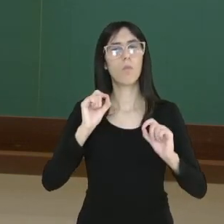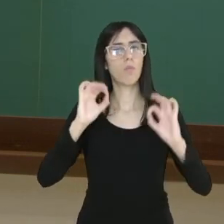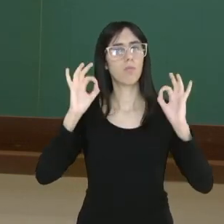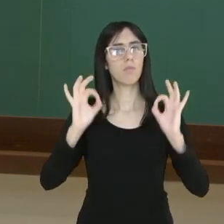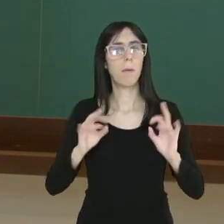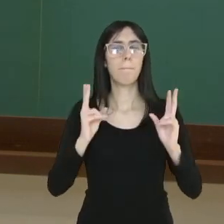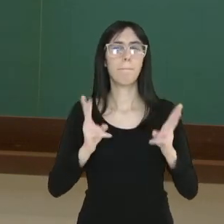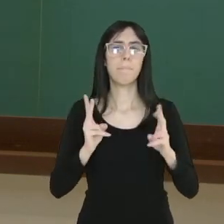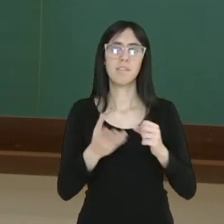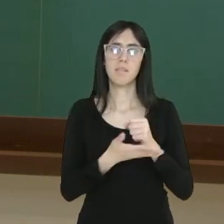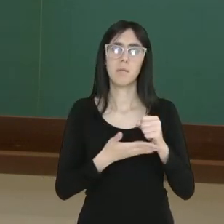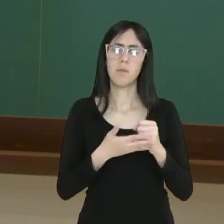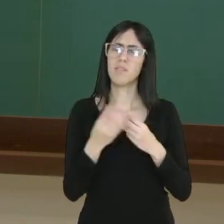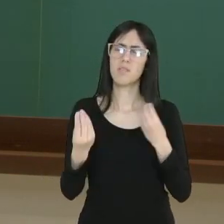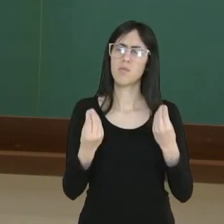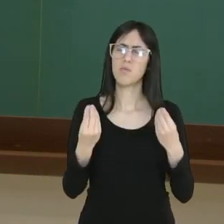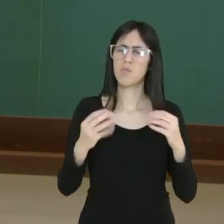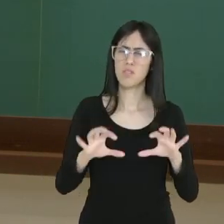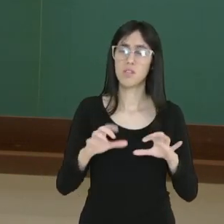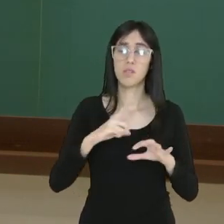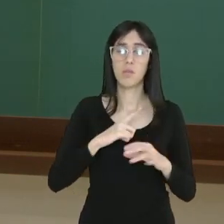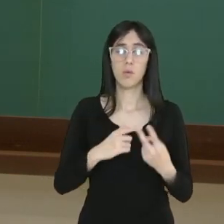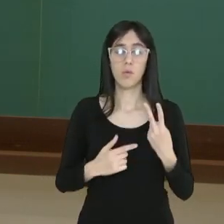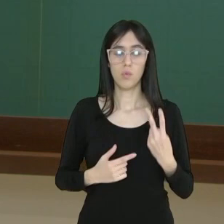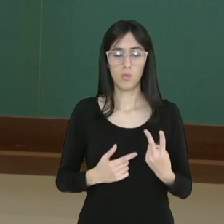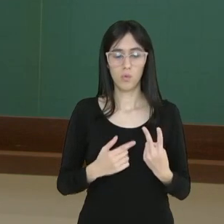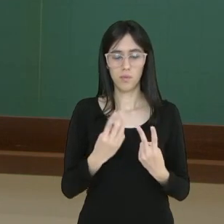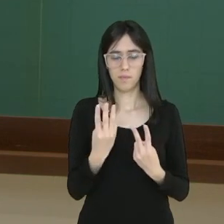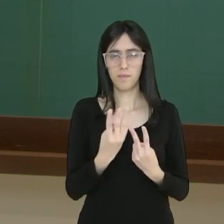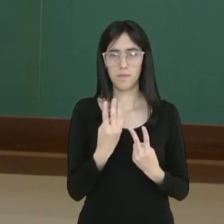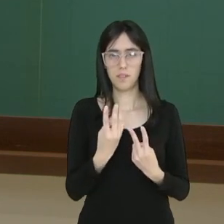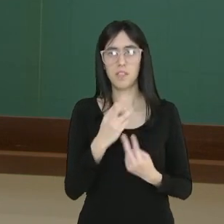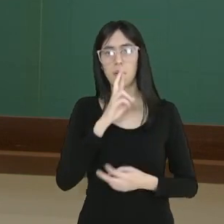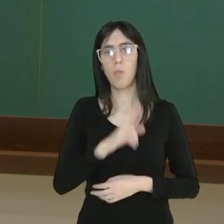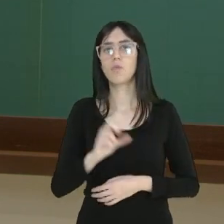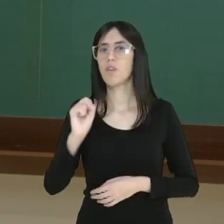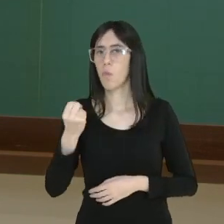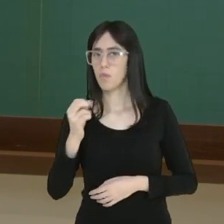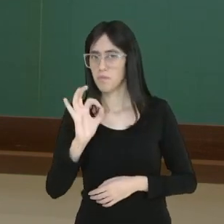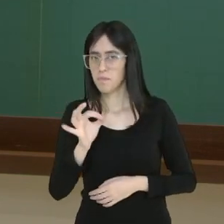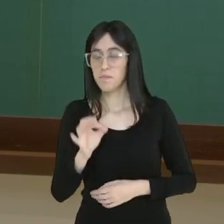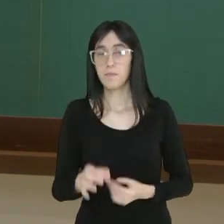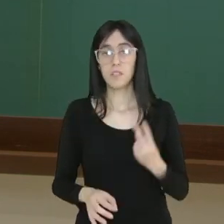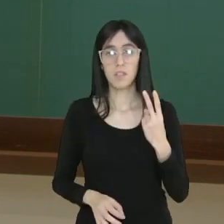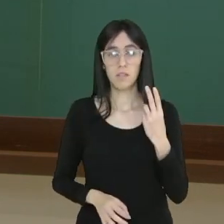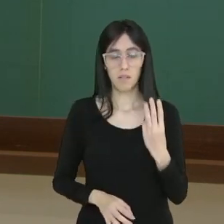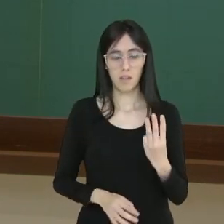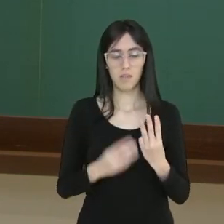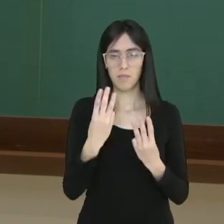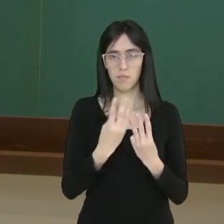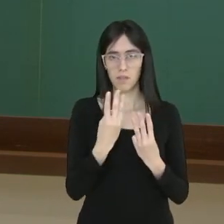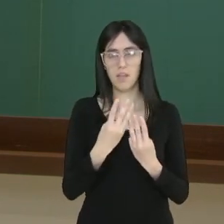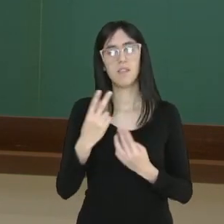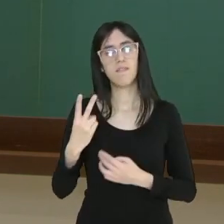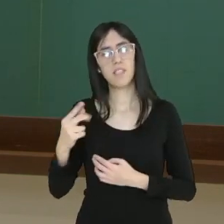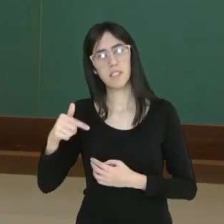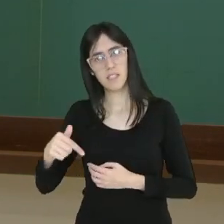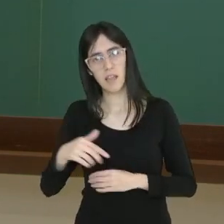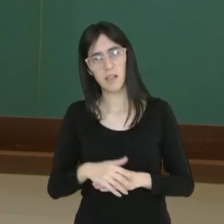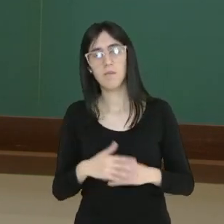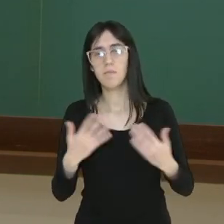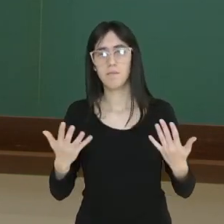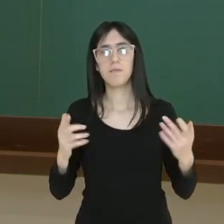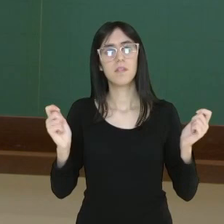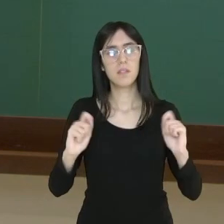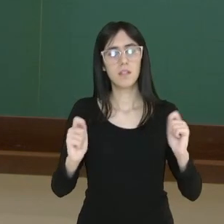mesma base. Como assim? 2 elevado na 3 dá 8. 3 elevado na 3 dá 27. Então, eu